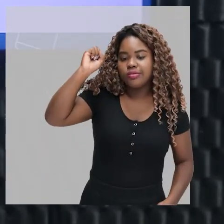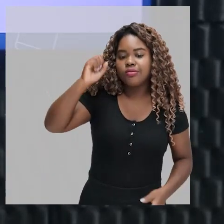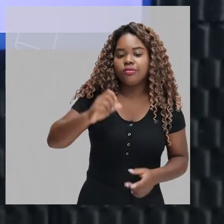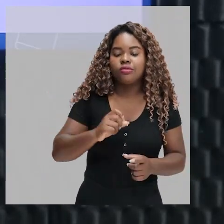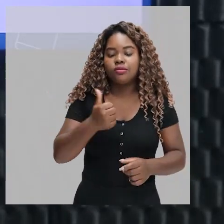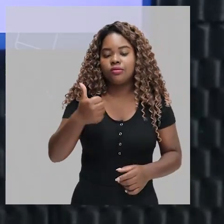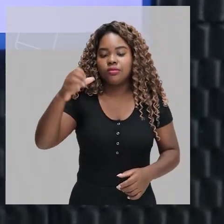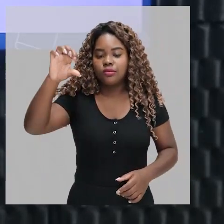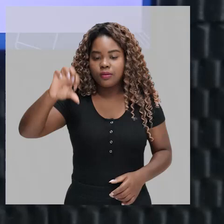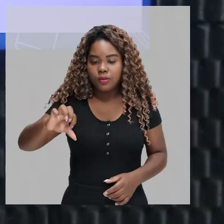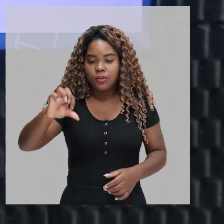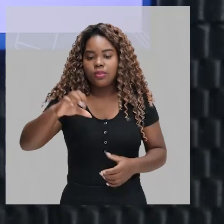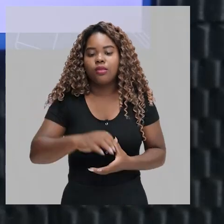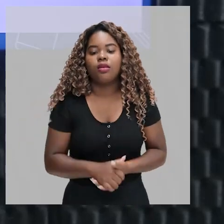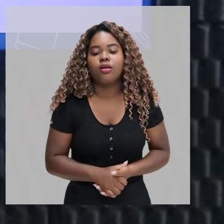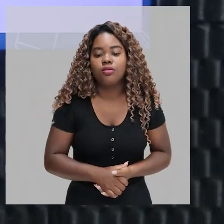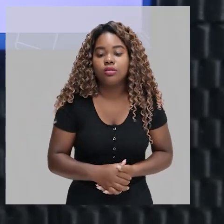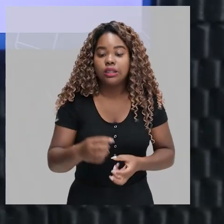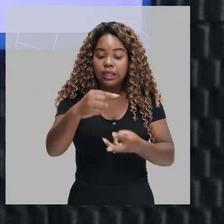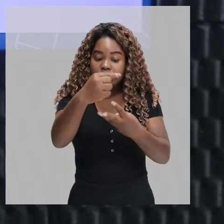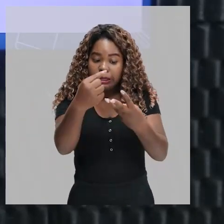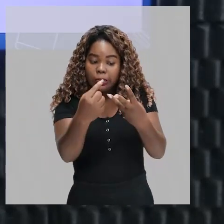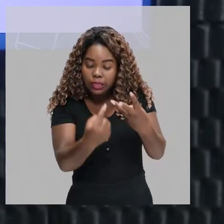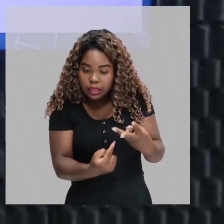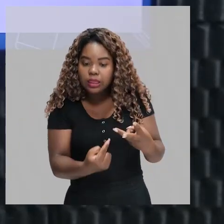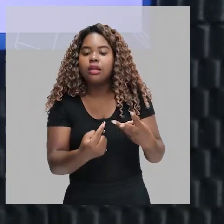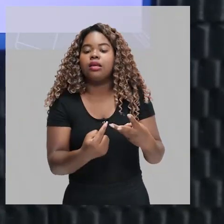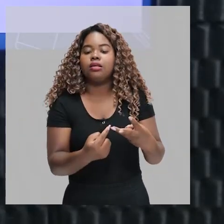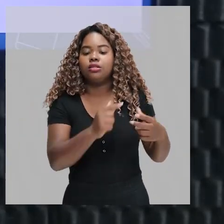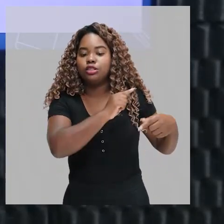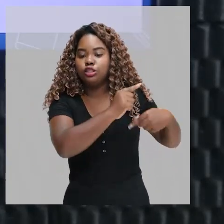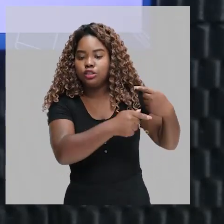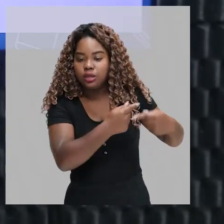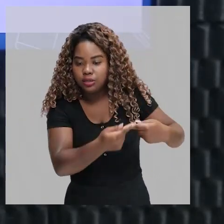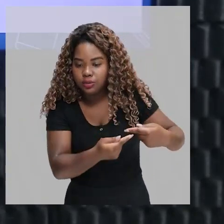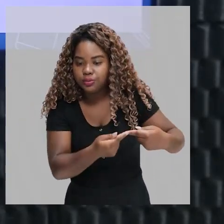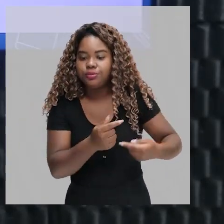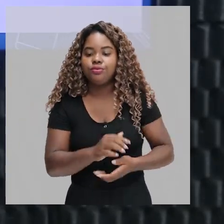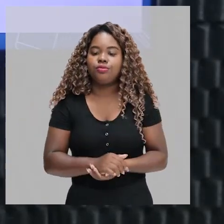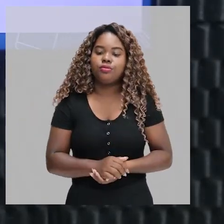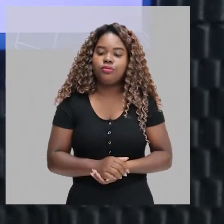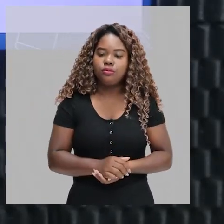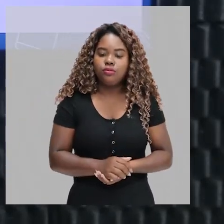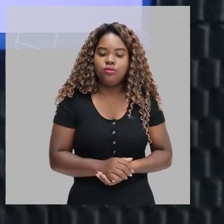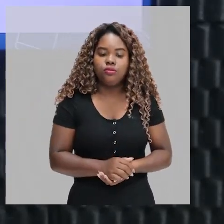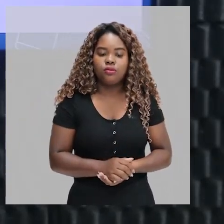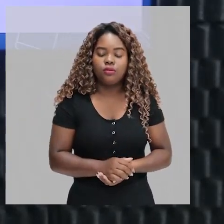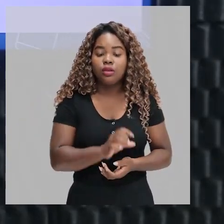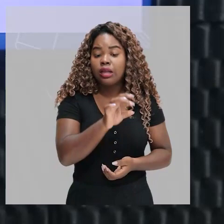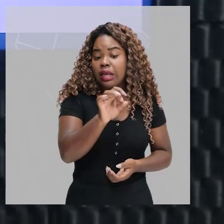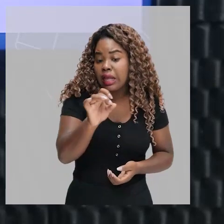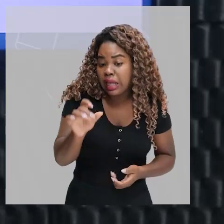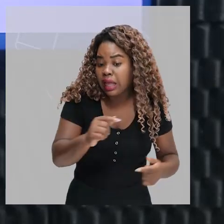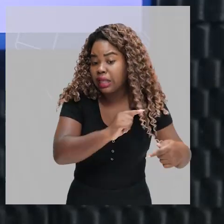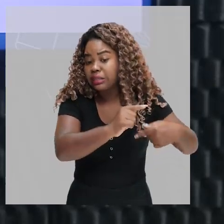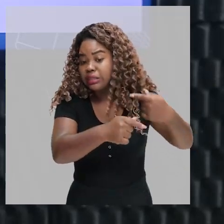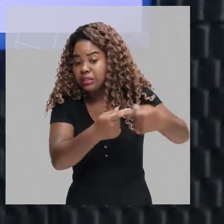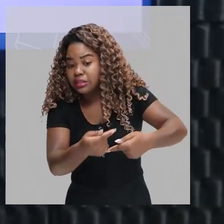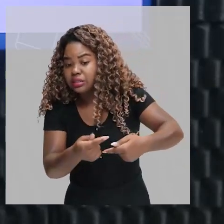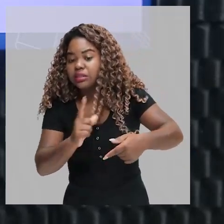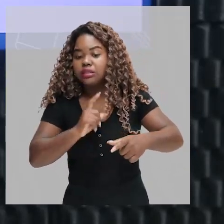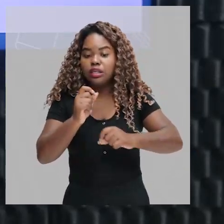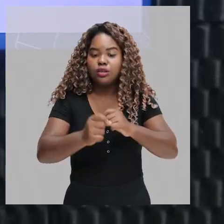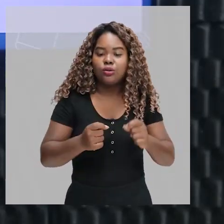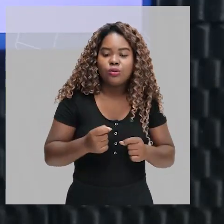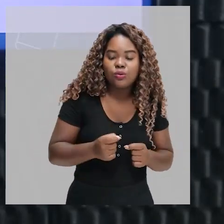no caso é o século XIX em três fases distintas né que nós chamamos de gerações tá cada fase tem